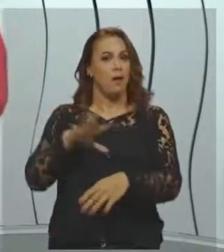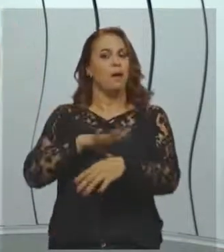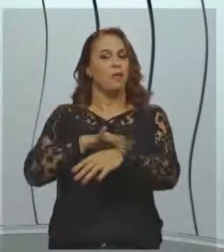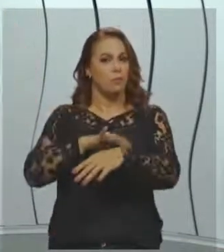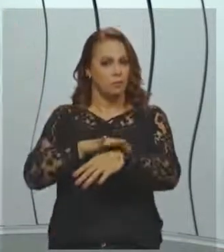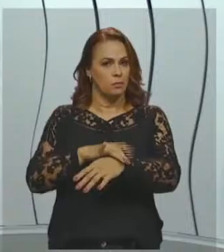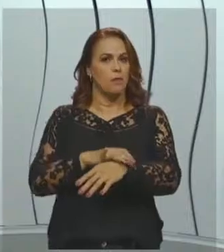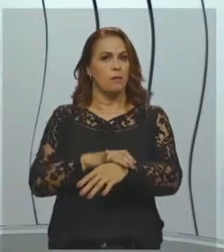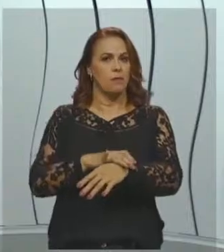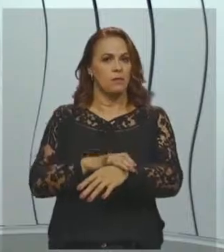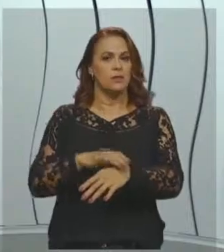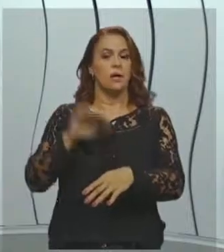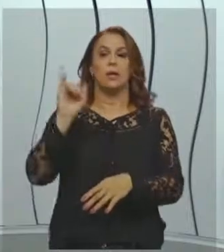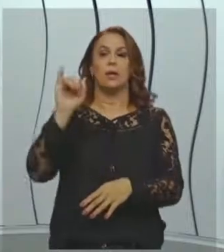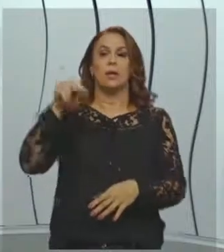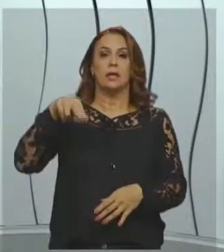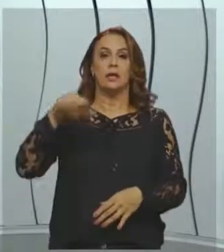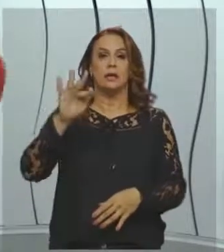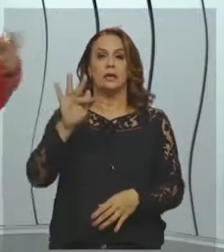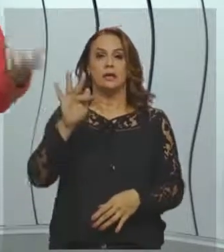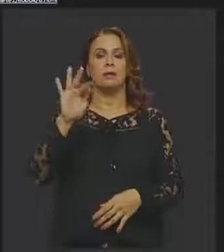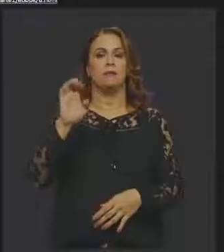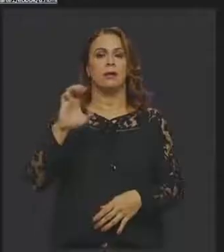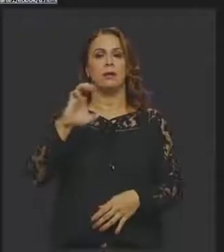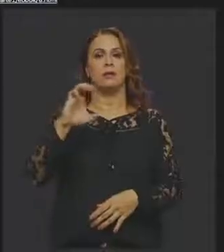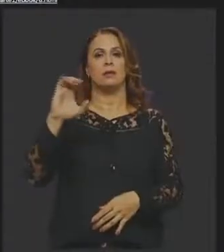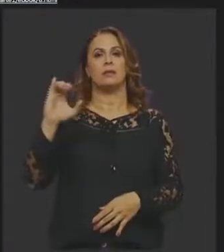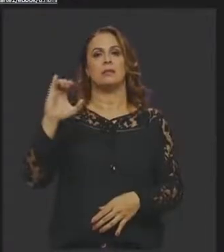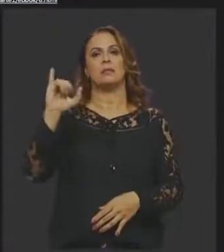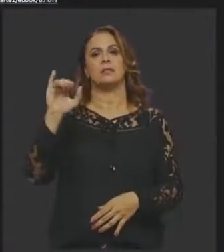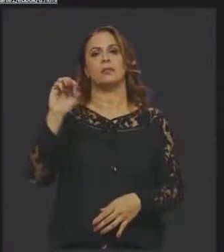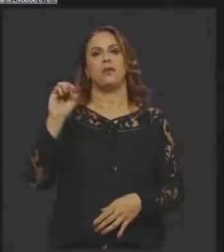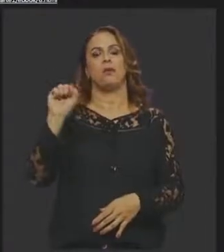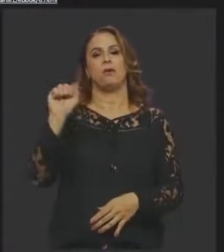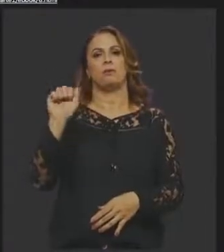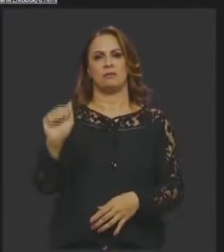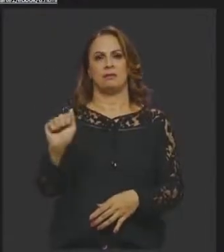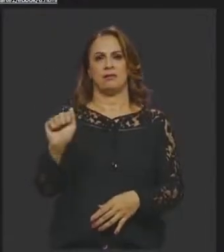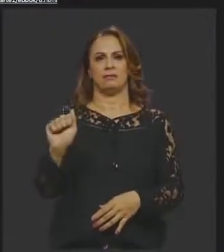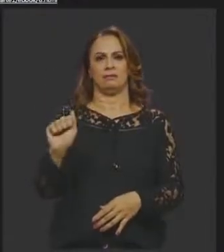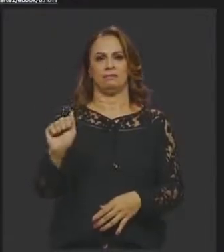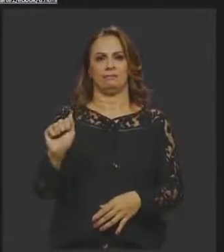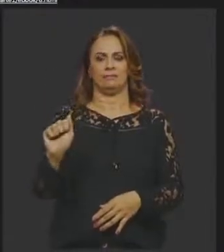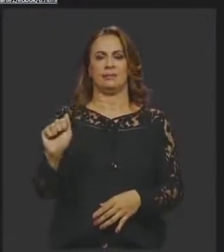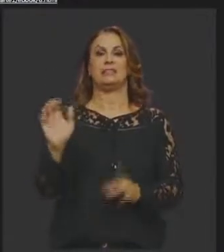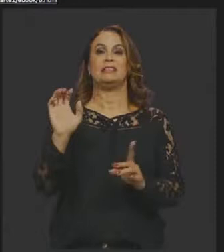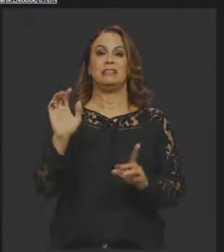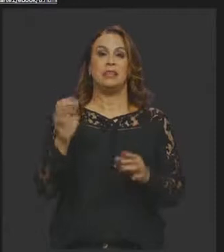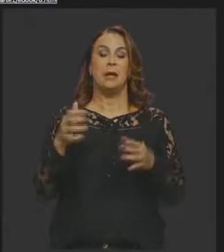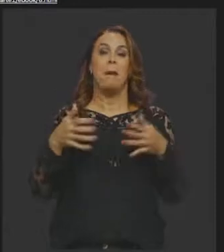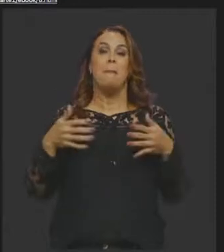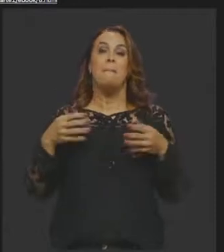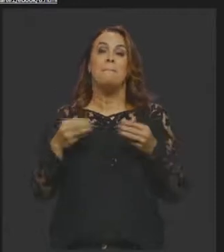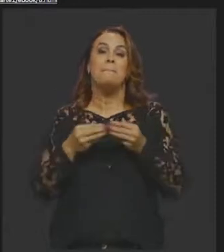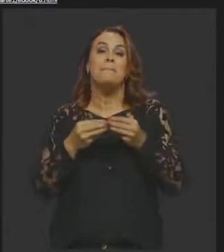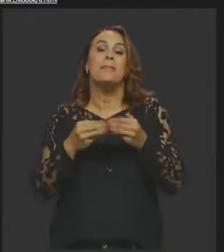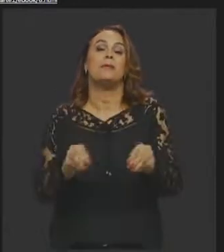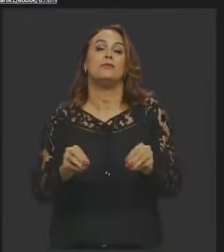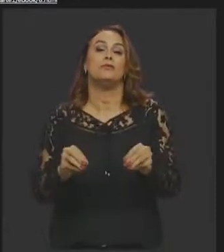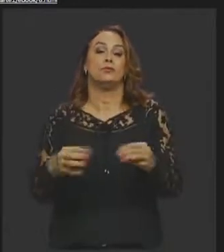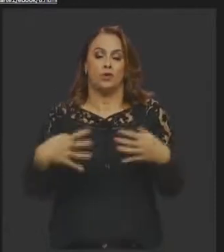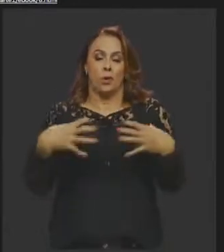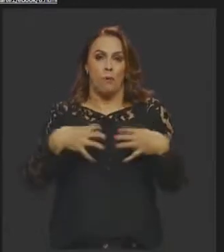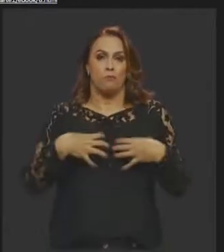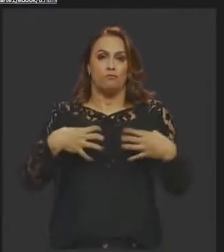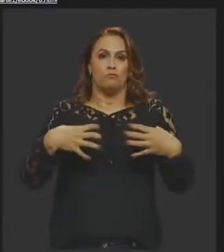você tem aí dificuldade de respiração, você tem febre, então ela é transmitida